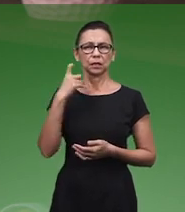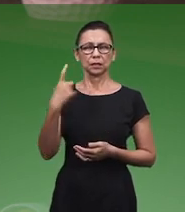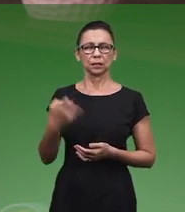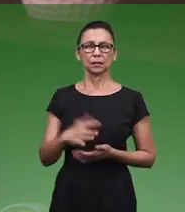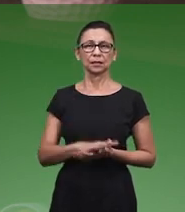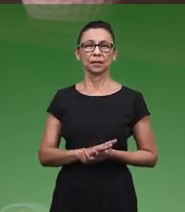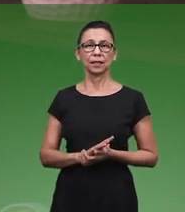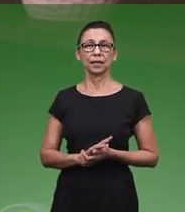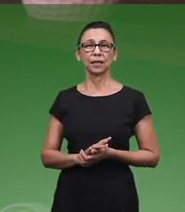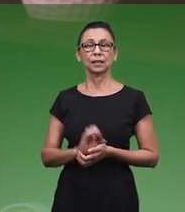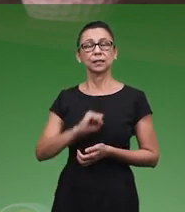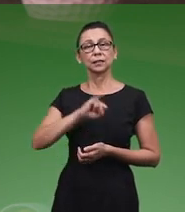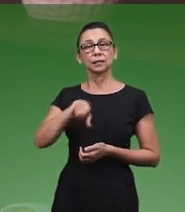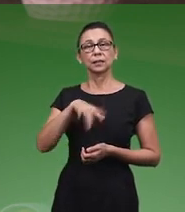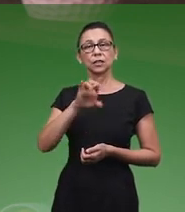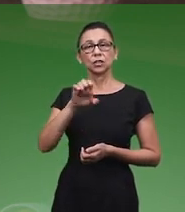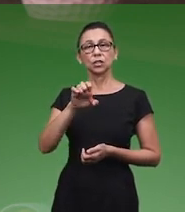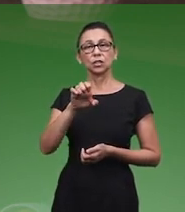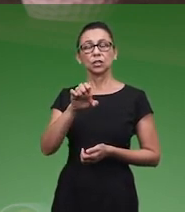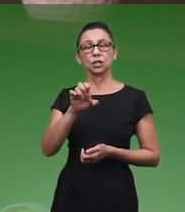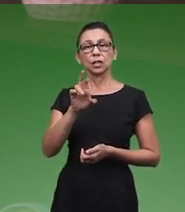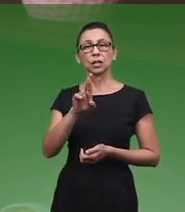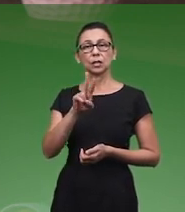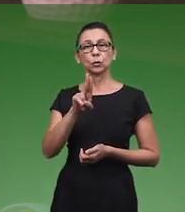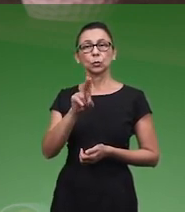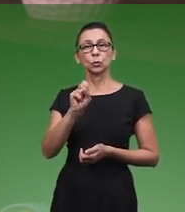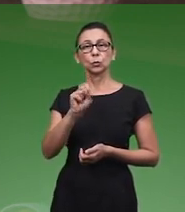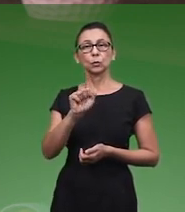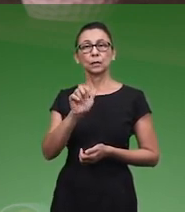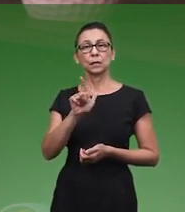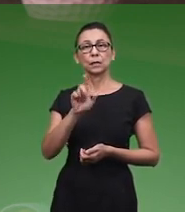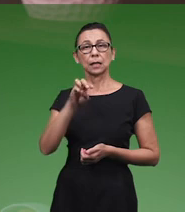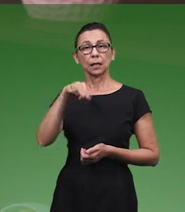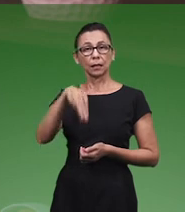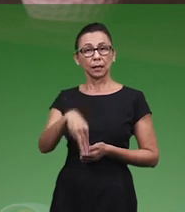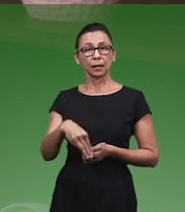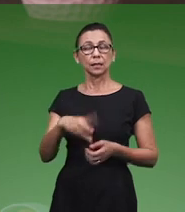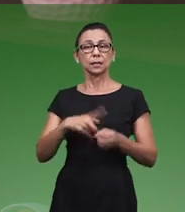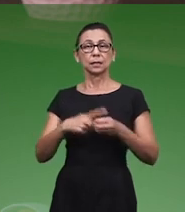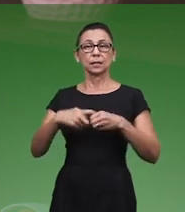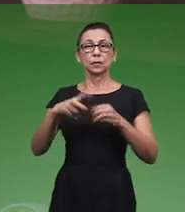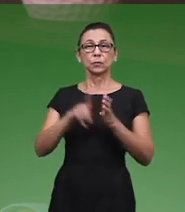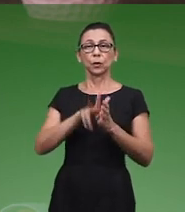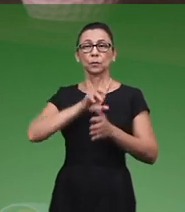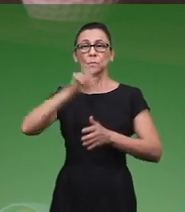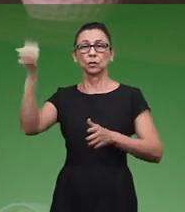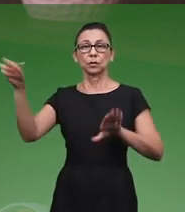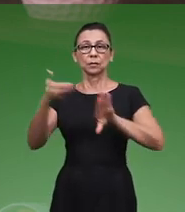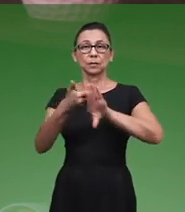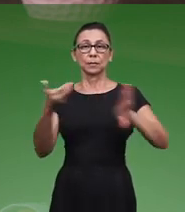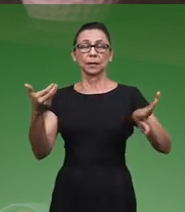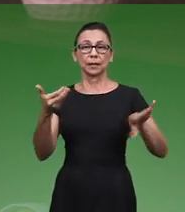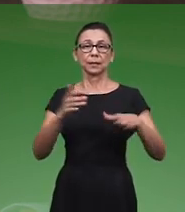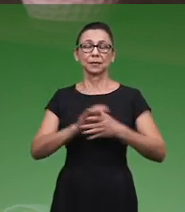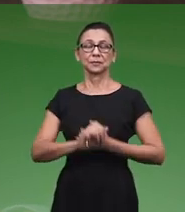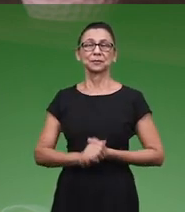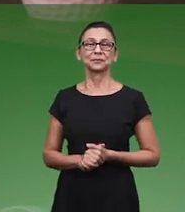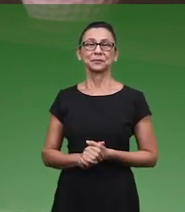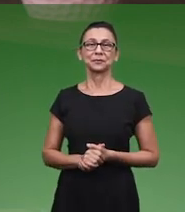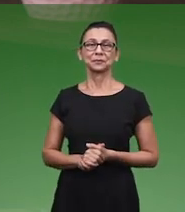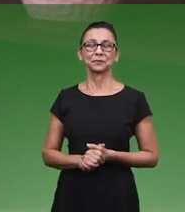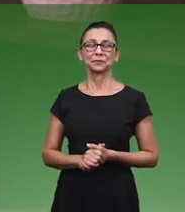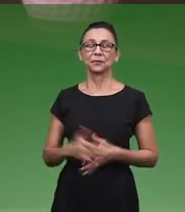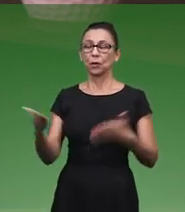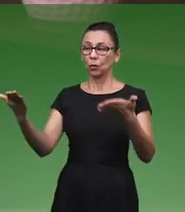é Jerusalém. Jerusalém é a cidade santa, Jerusalém é a cidade separada por Deus. E para tratar deste tema, nós temos